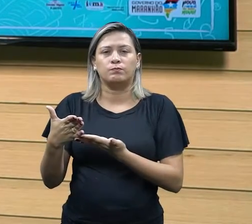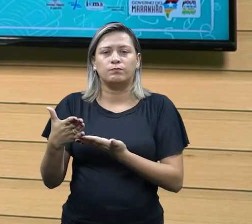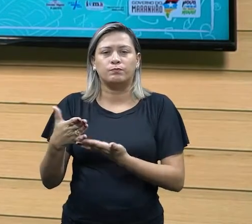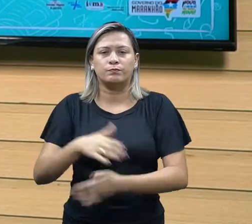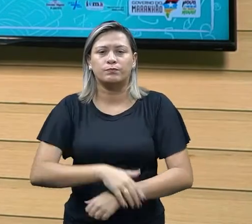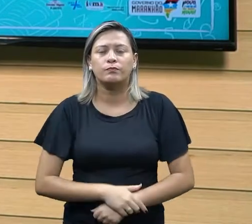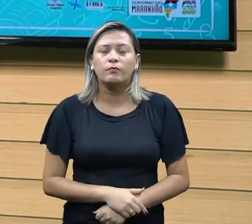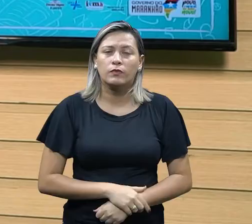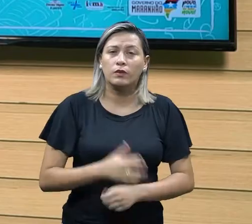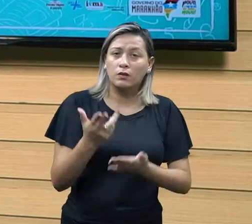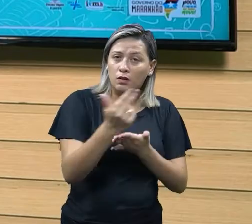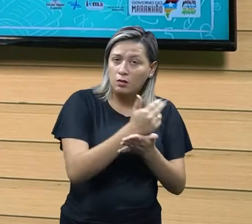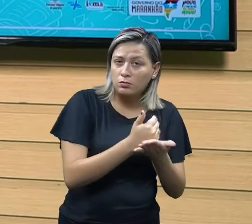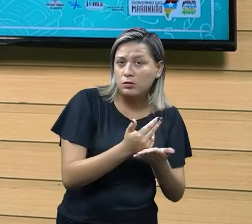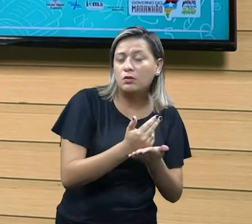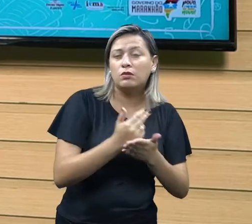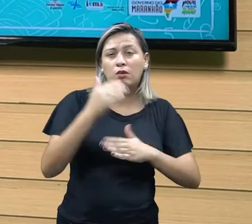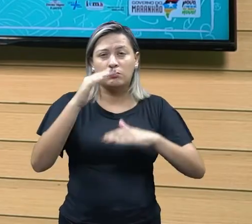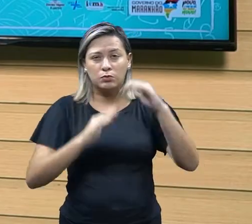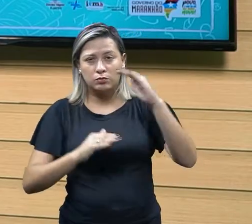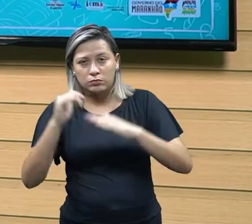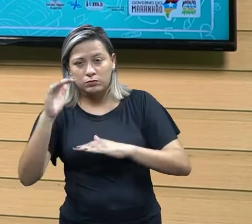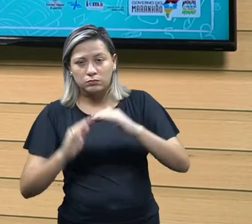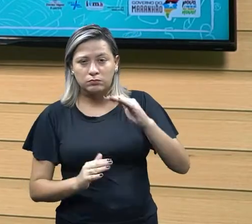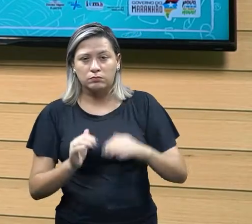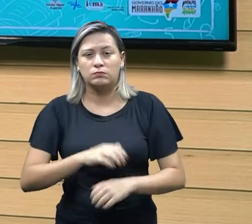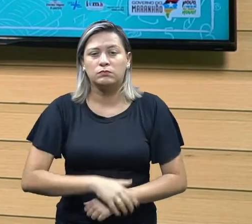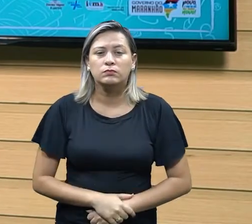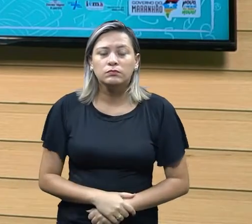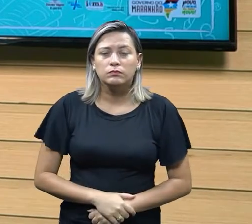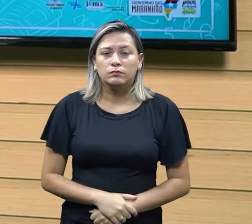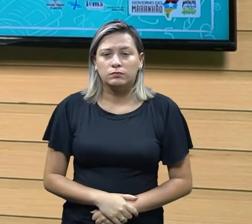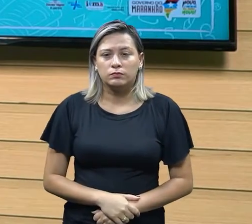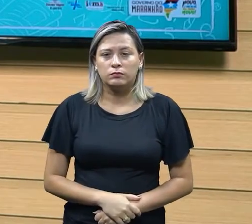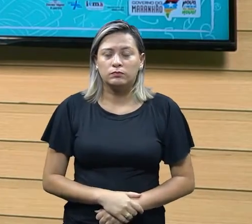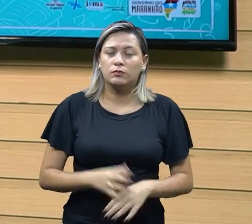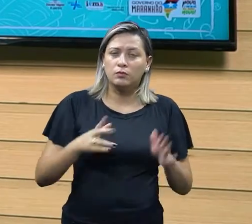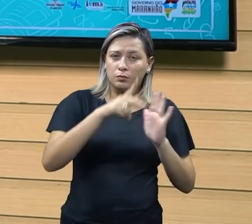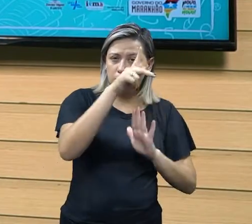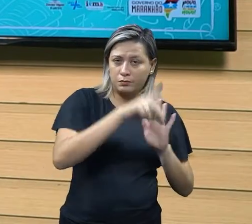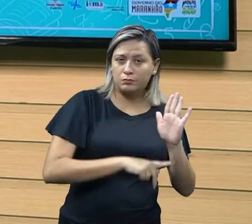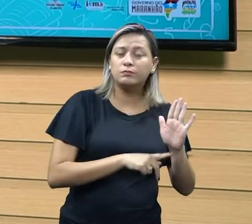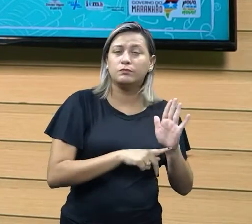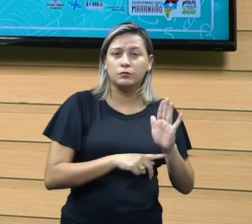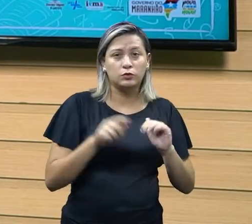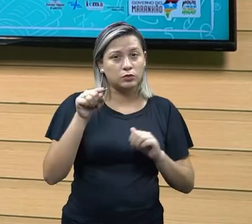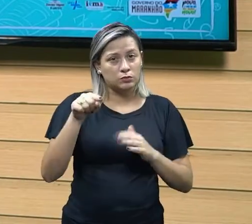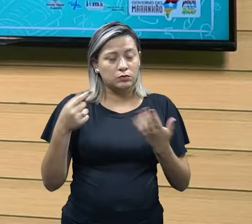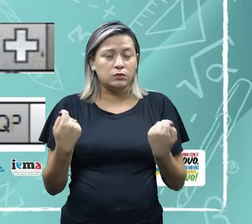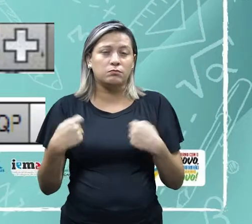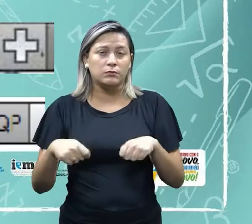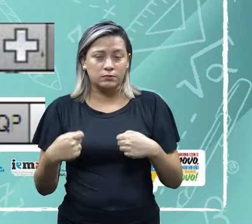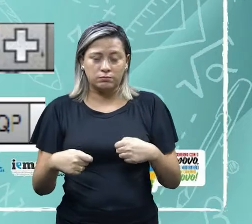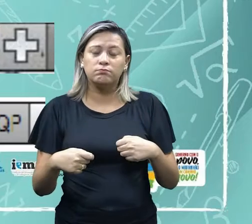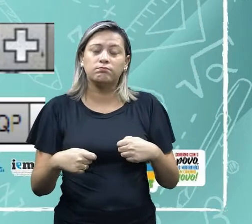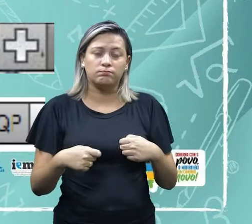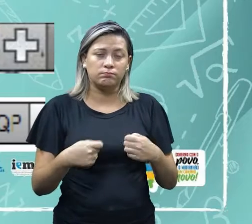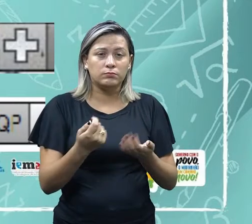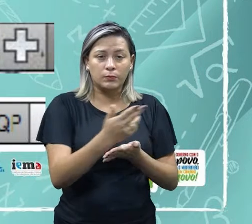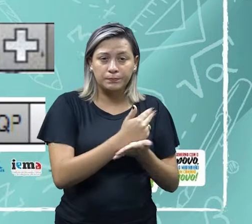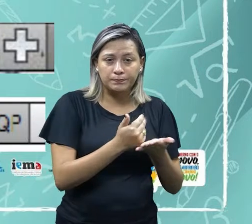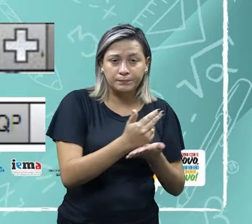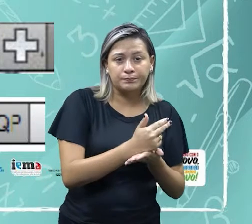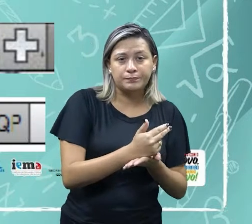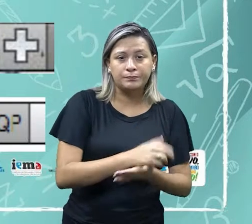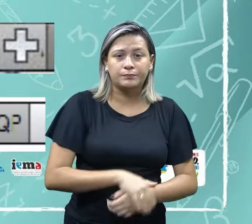um desenho profissional, para dar início a um trabalho, a um projeto no qual você queira fazer. O